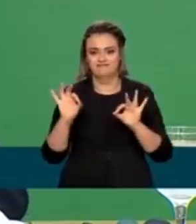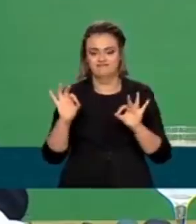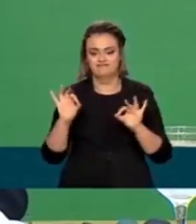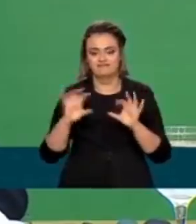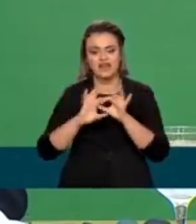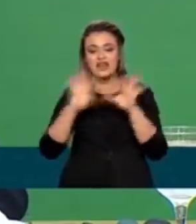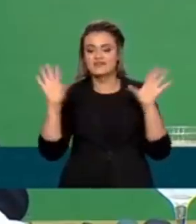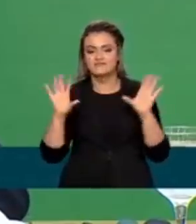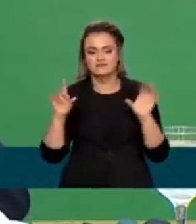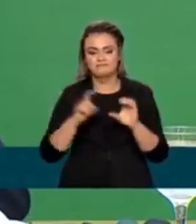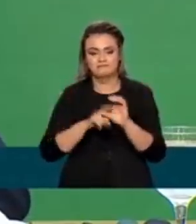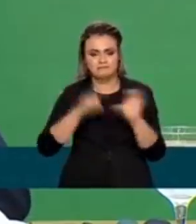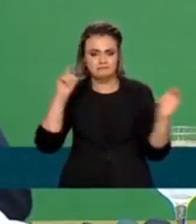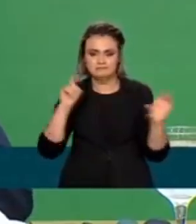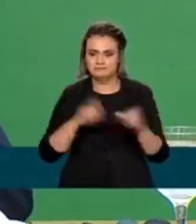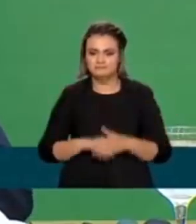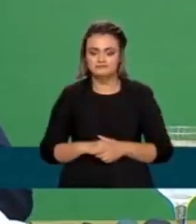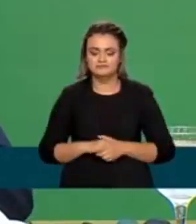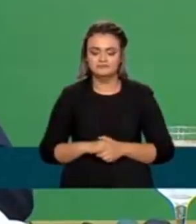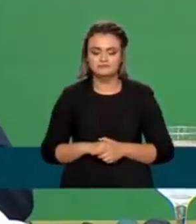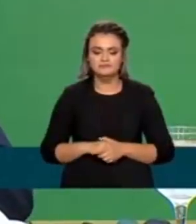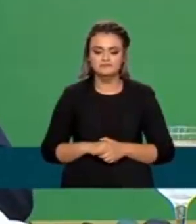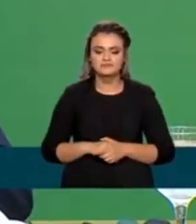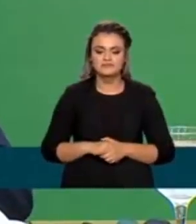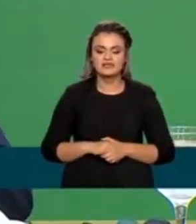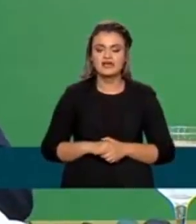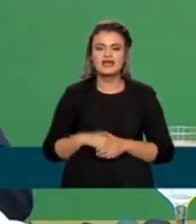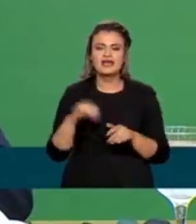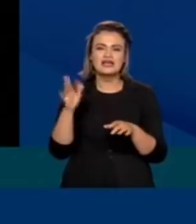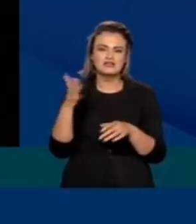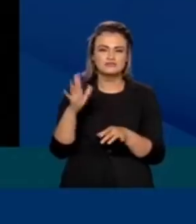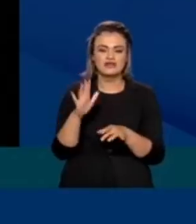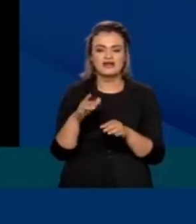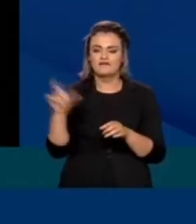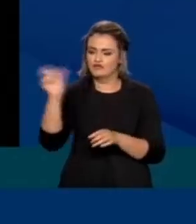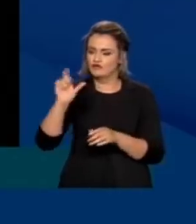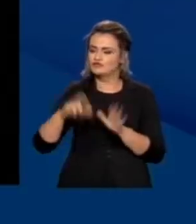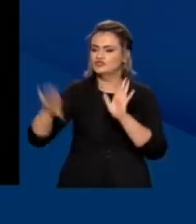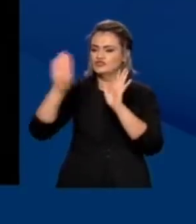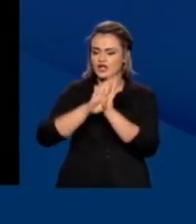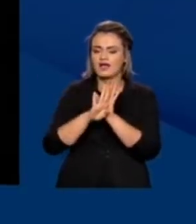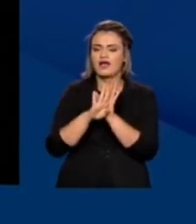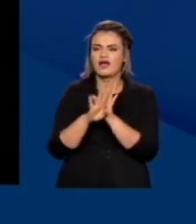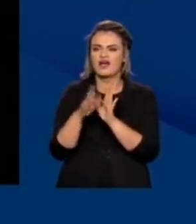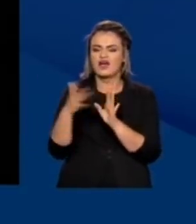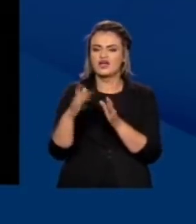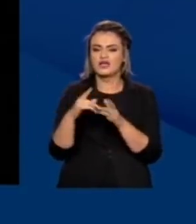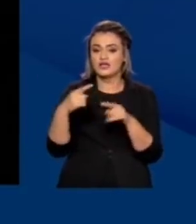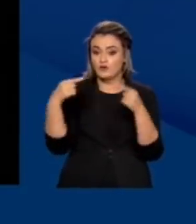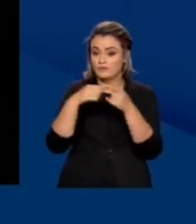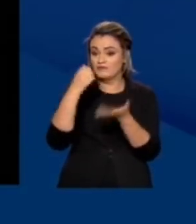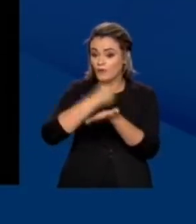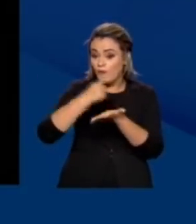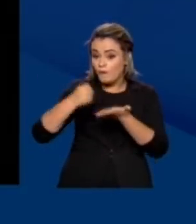Próximo slide, por favor. A previsão de entrega das doses, conforme previsão em